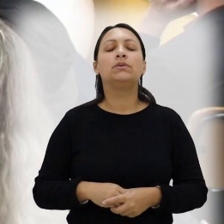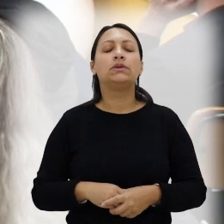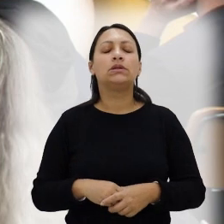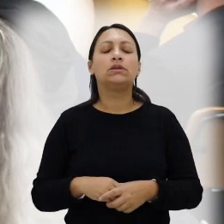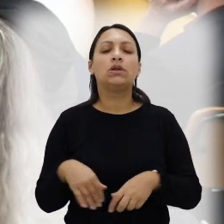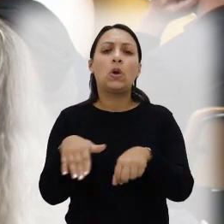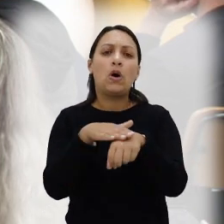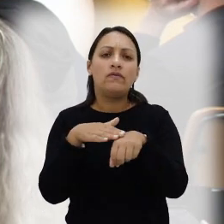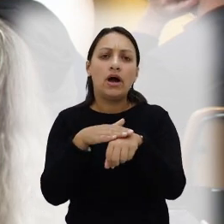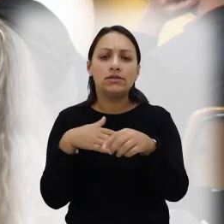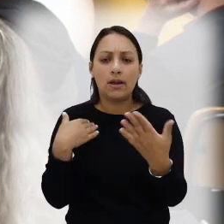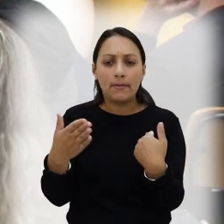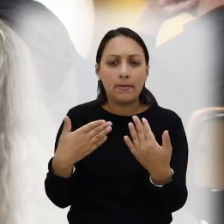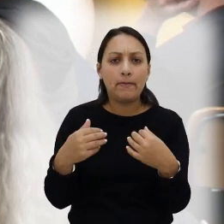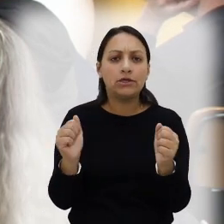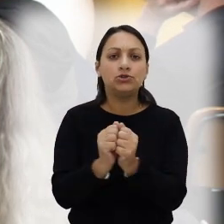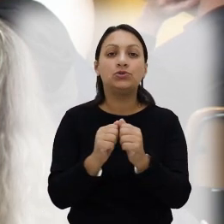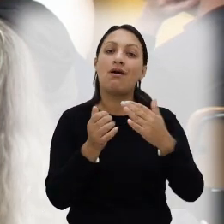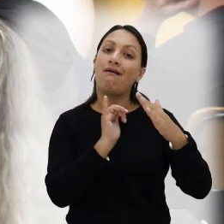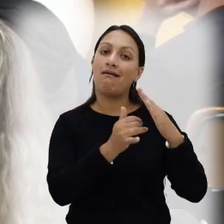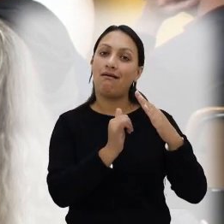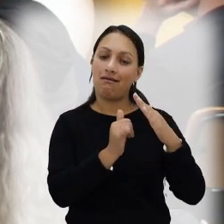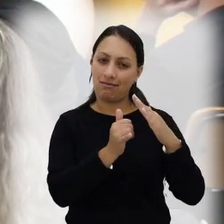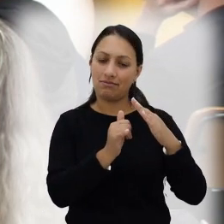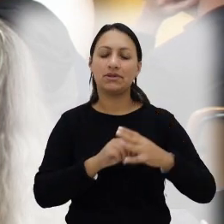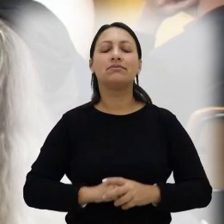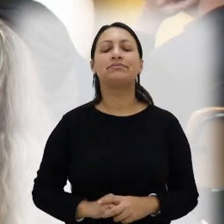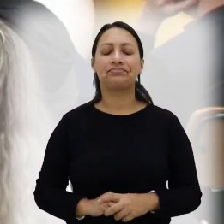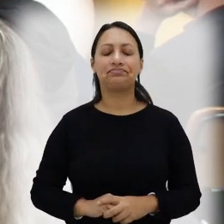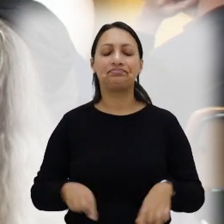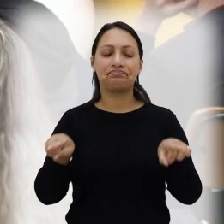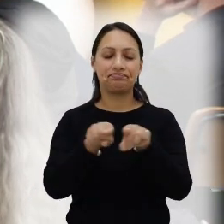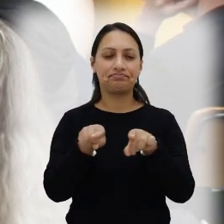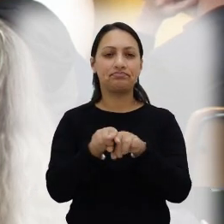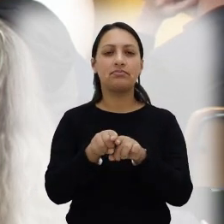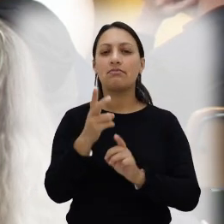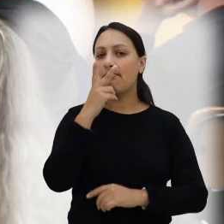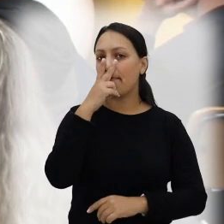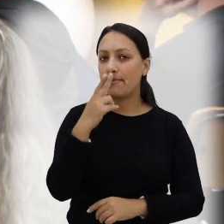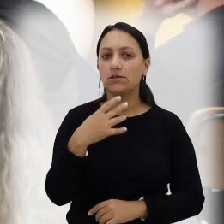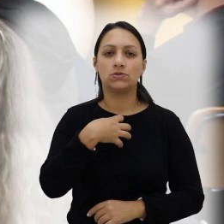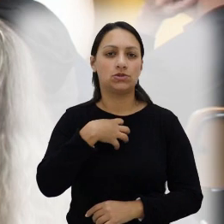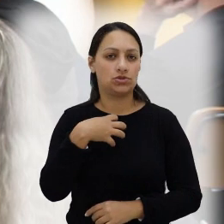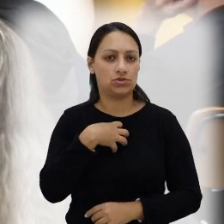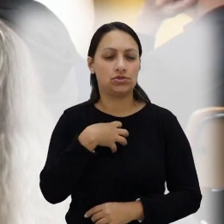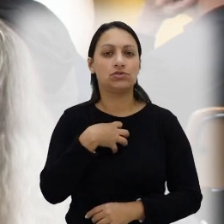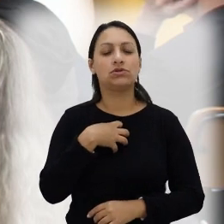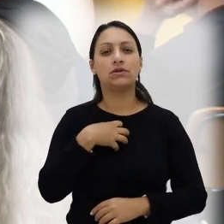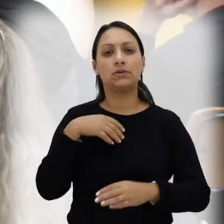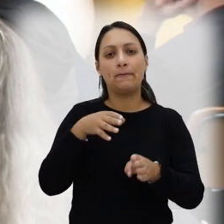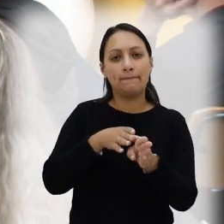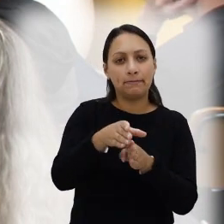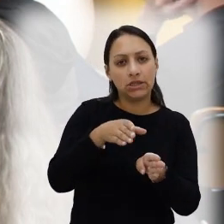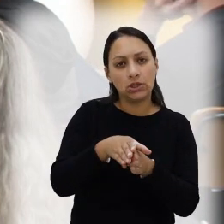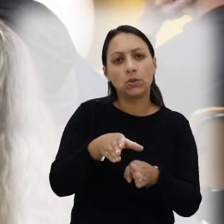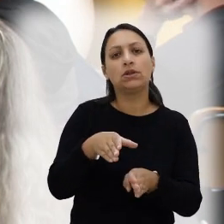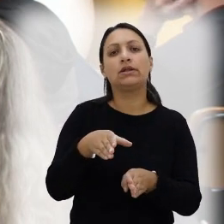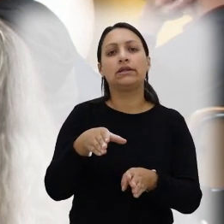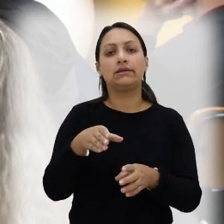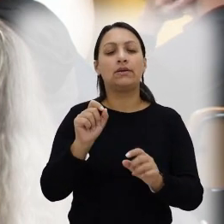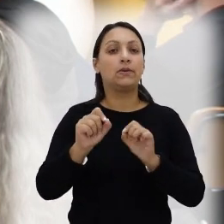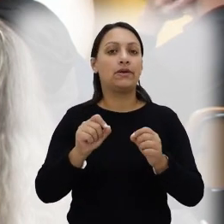do avaliador com a startup. Também é no mesmo formato das mentorias, é uma